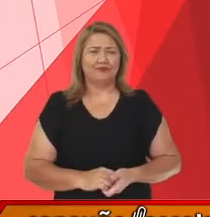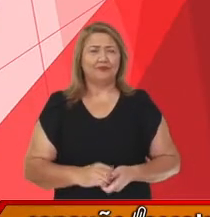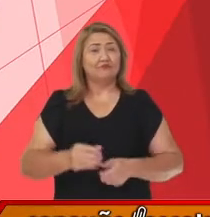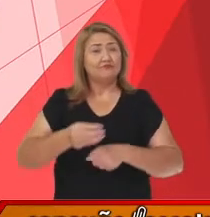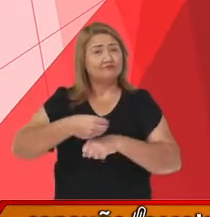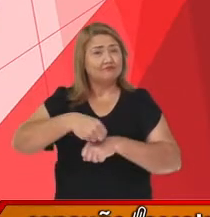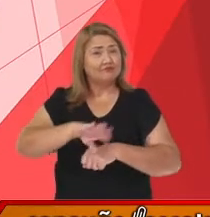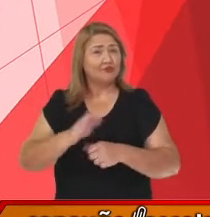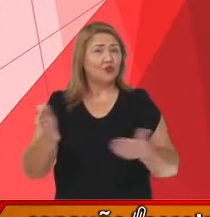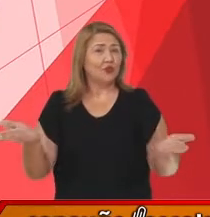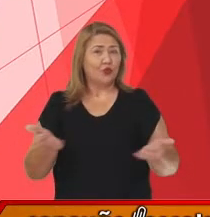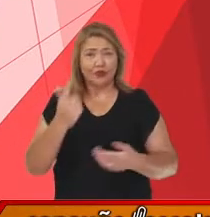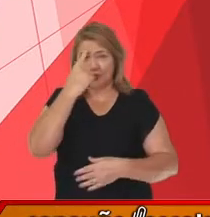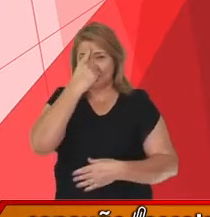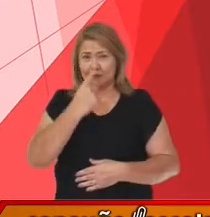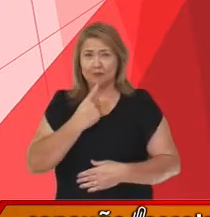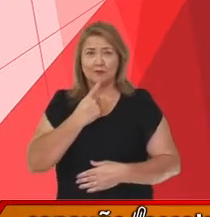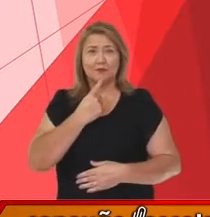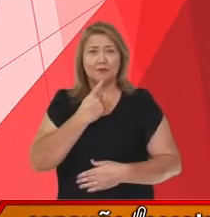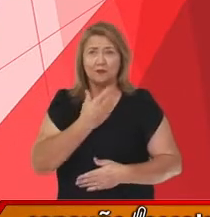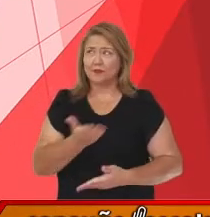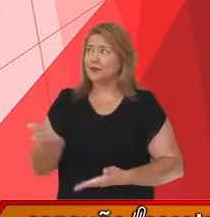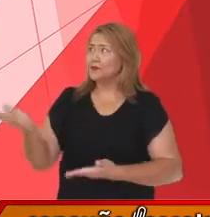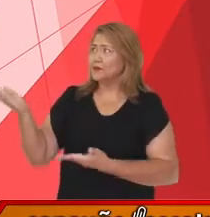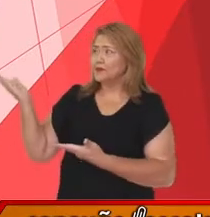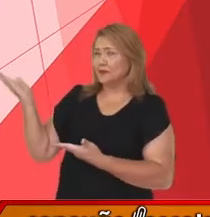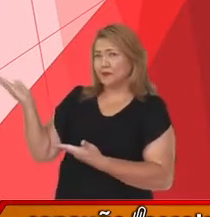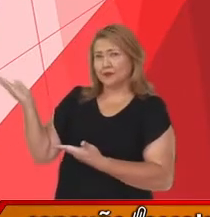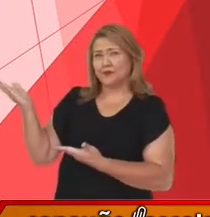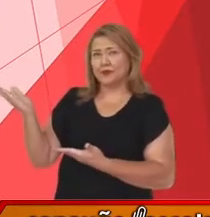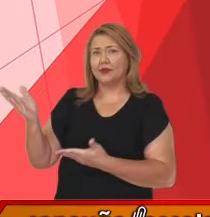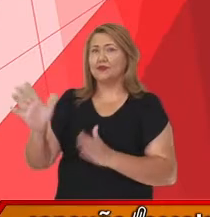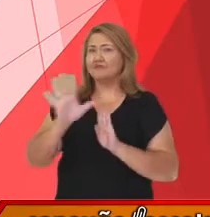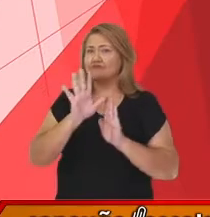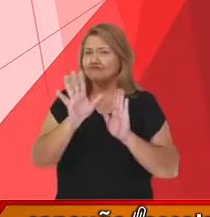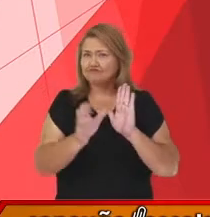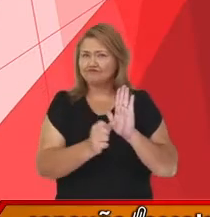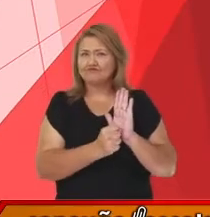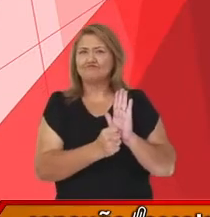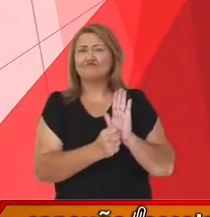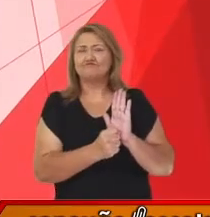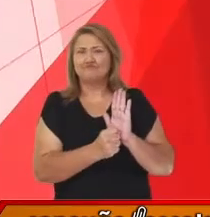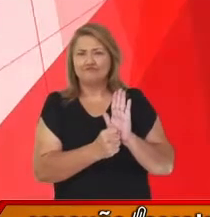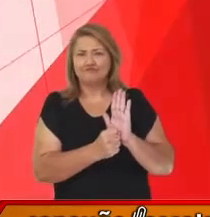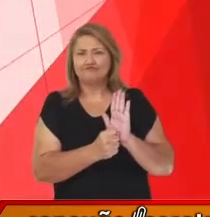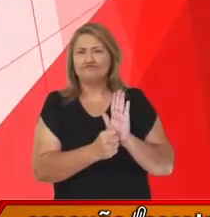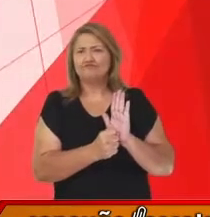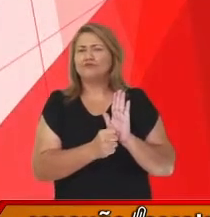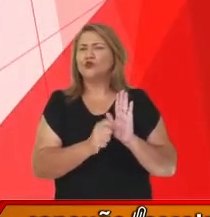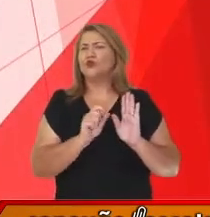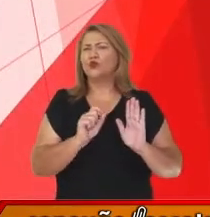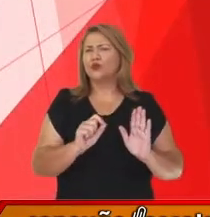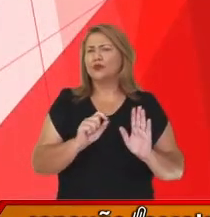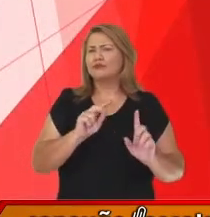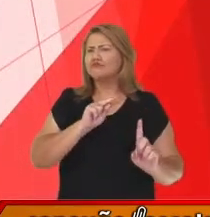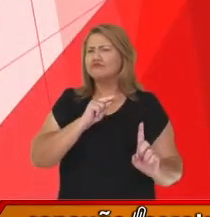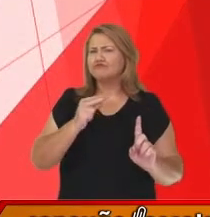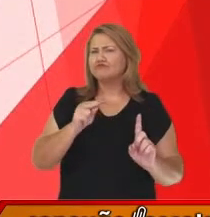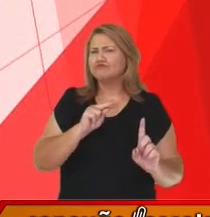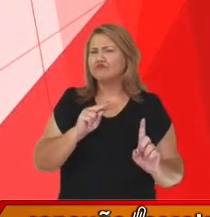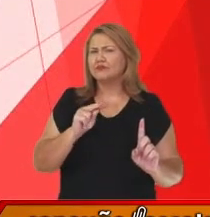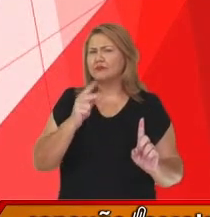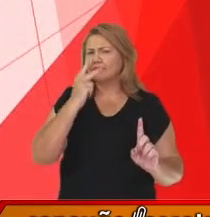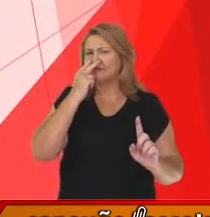Trouxe para vocês essa imagem, que é carregada de simbolismo, justamente nessa perspectiva de expansão